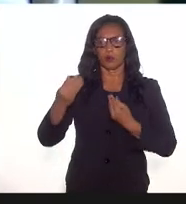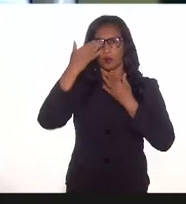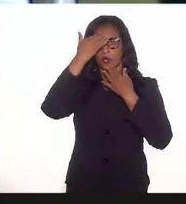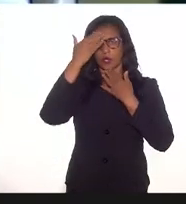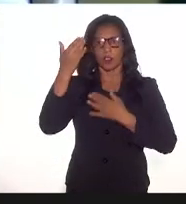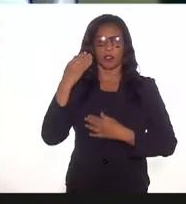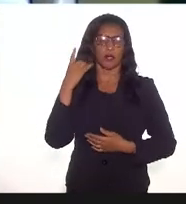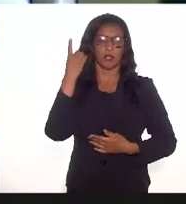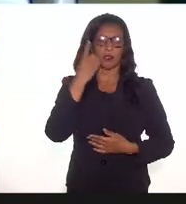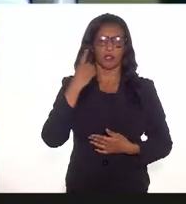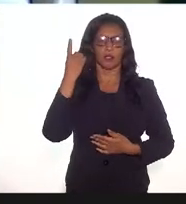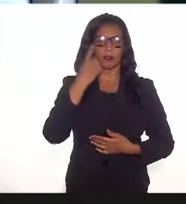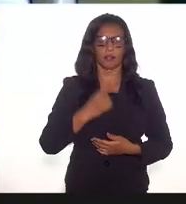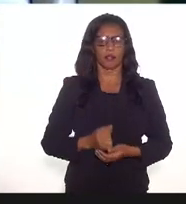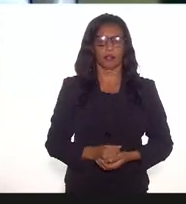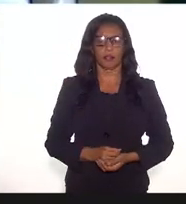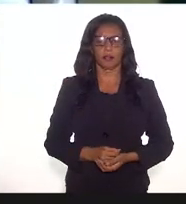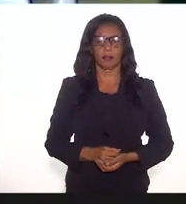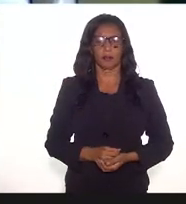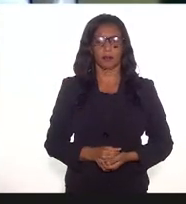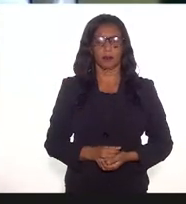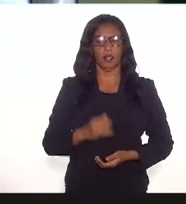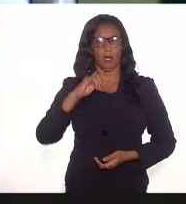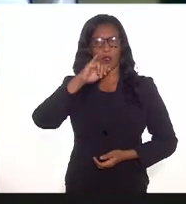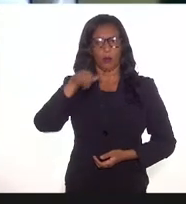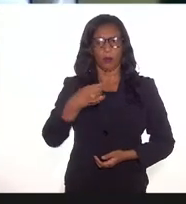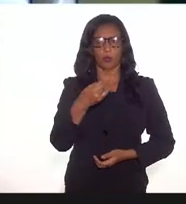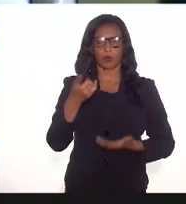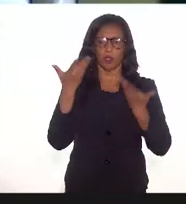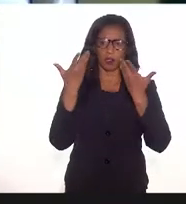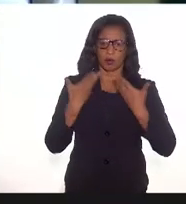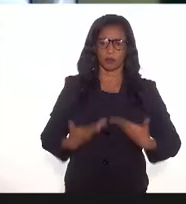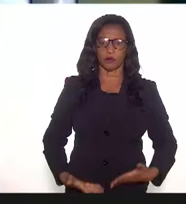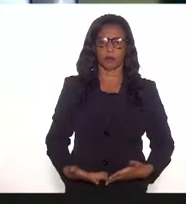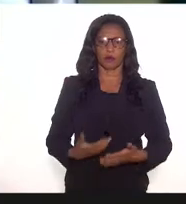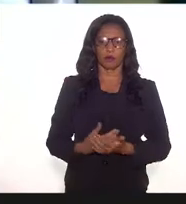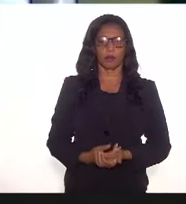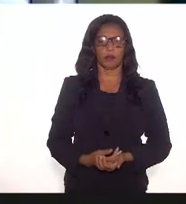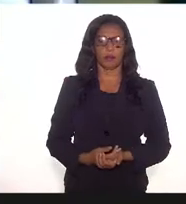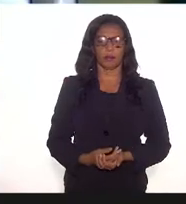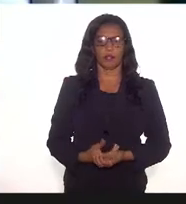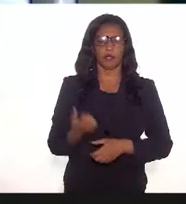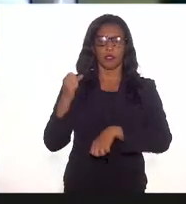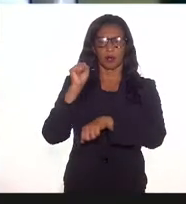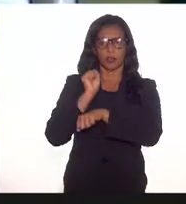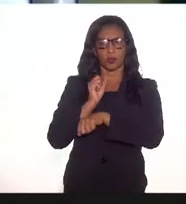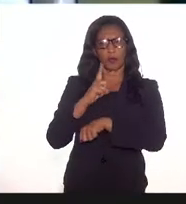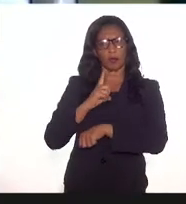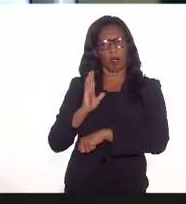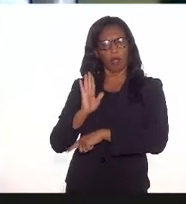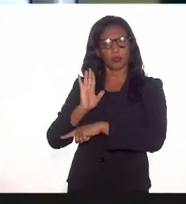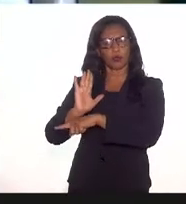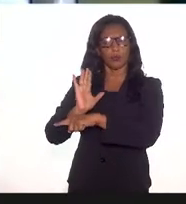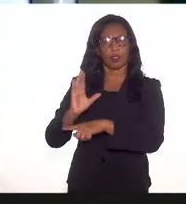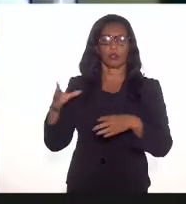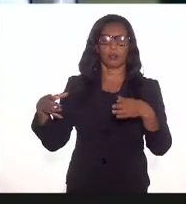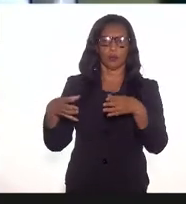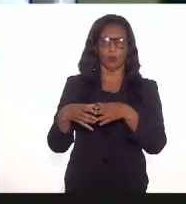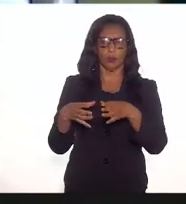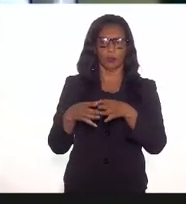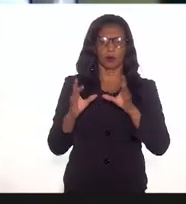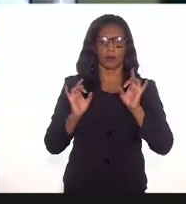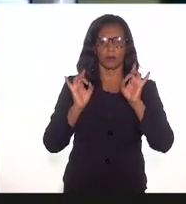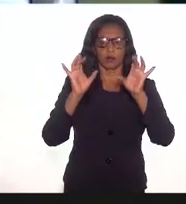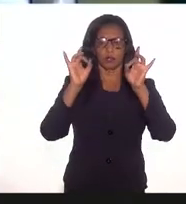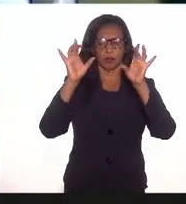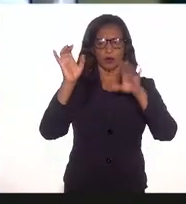deputado, a oportunidade de estar aqui. Espero contribuir com essa comissão, em especial